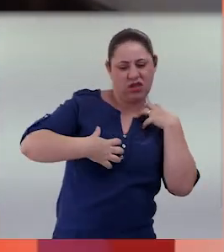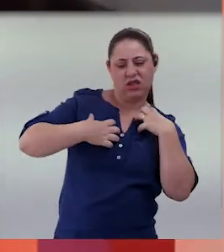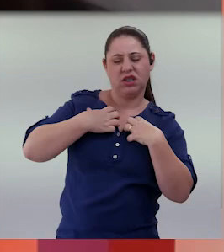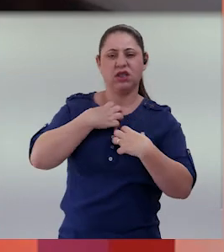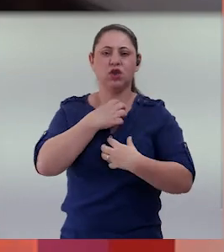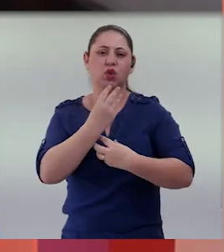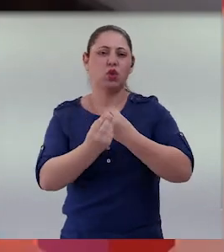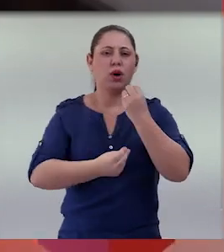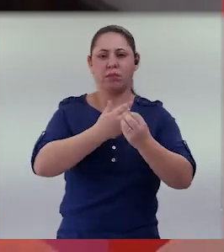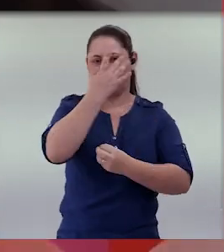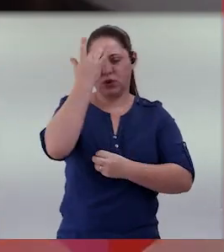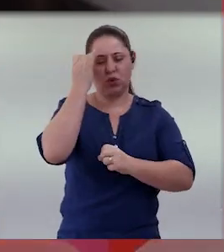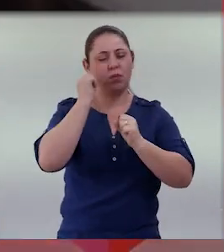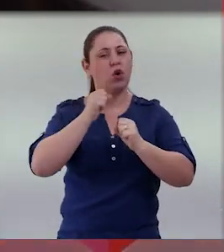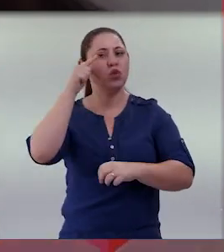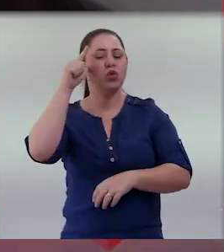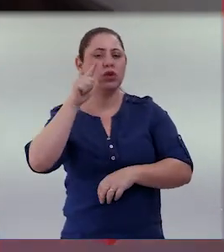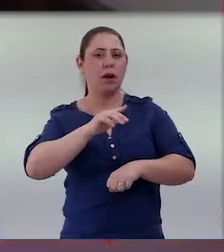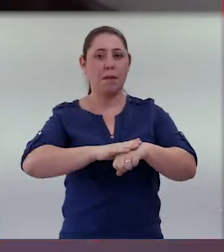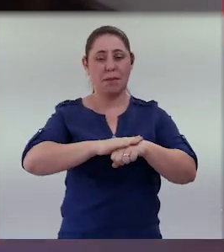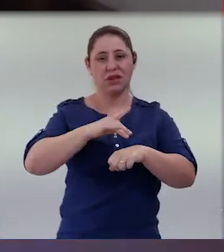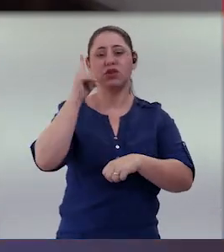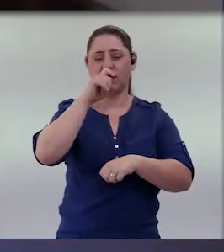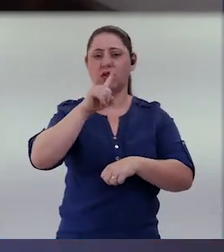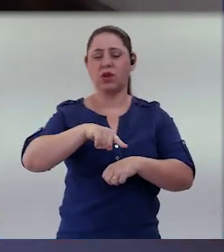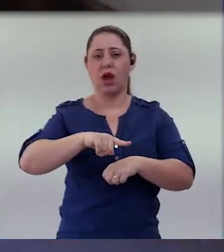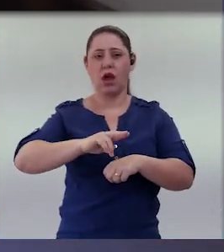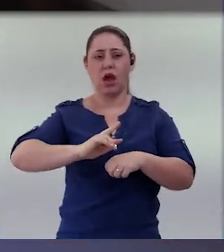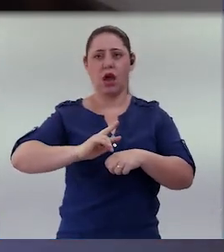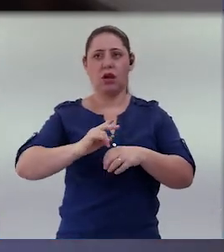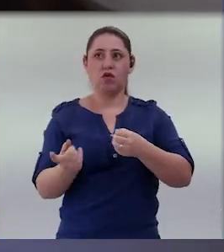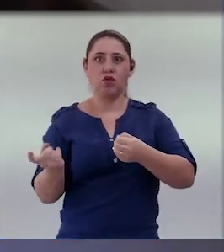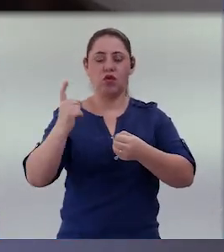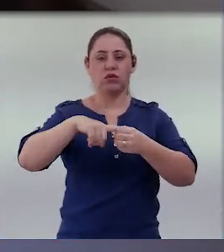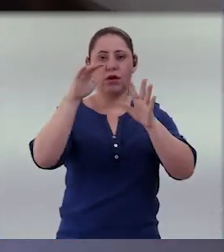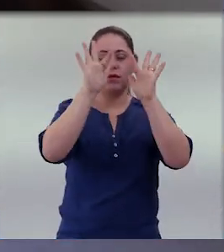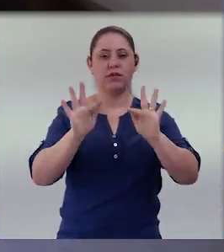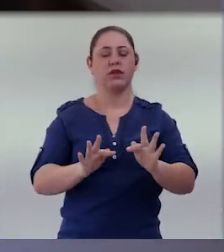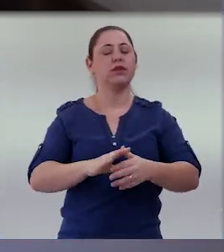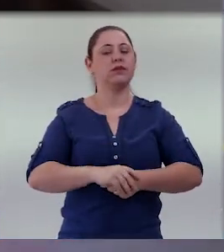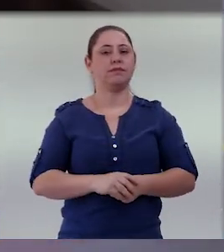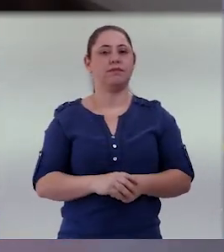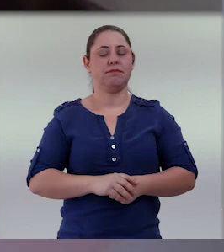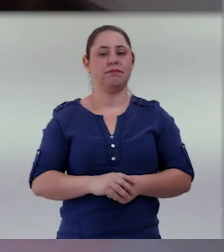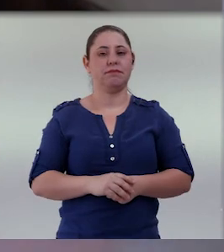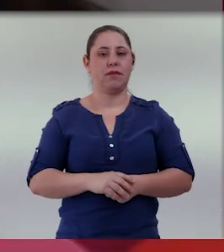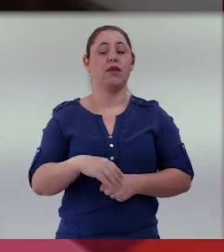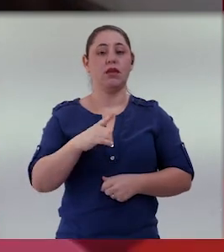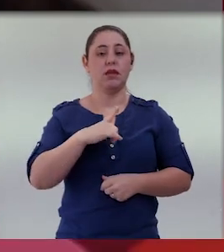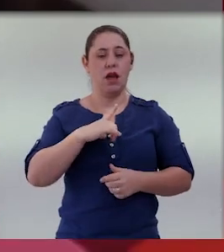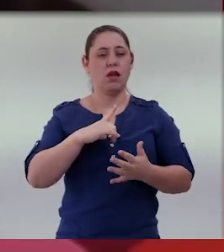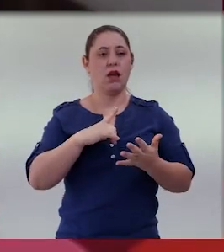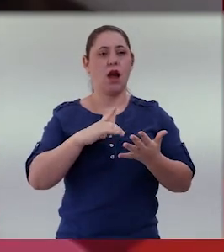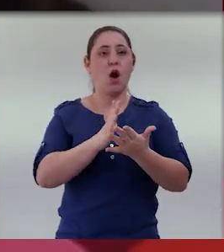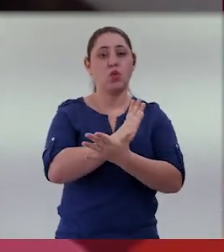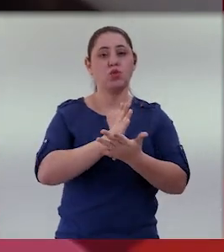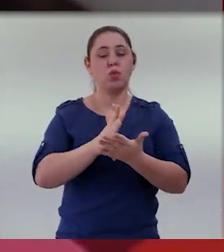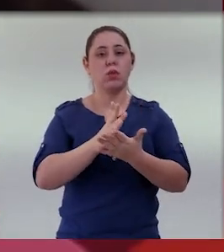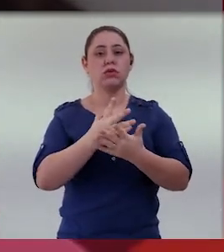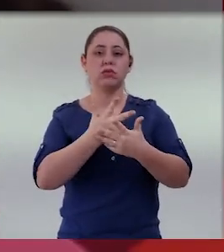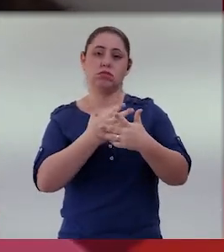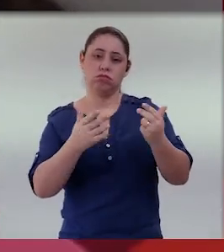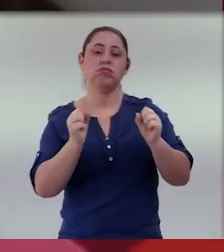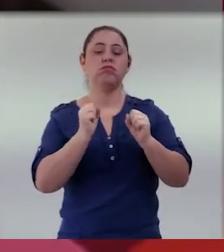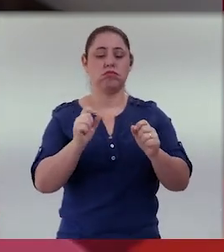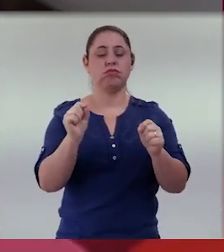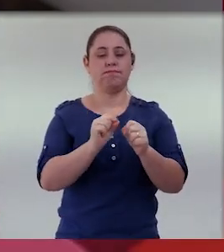tristeza, melancolia? Como a pessoa pode conseguir, por mais difícil que seja, dar a volta por cima? Existem